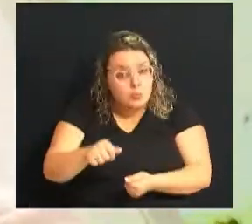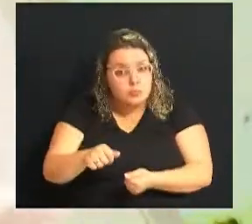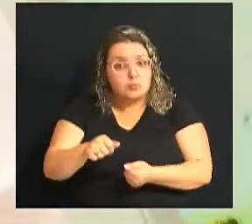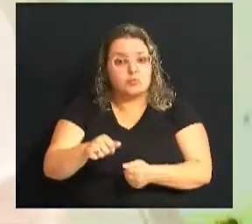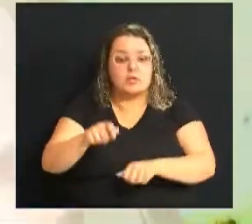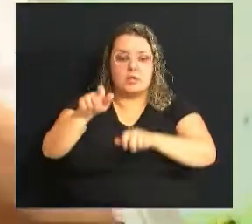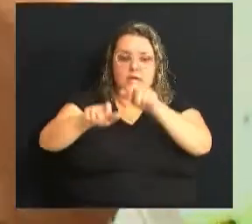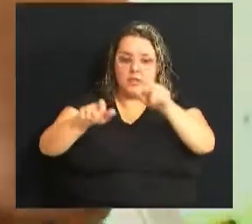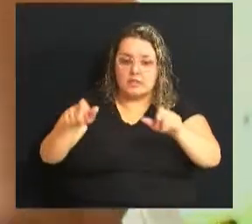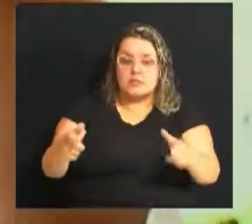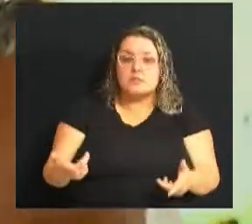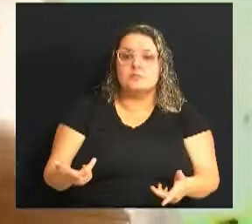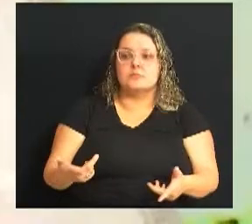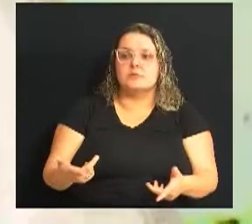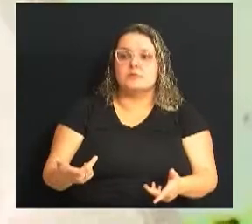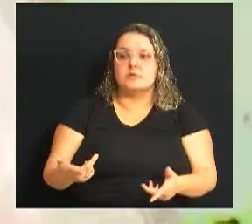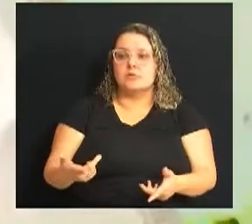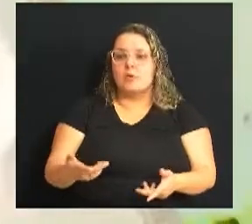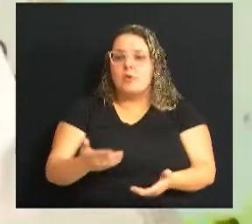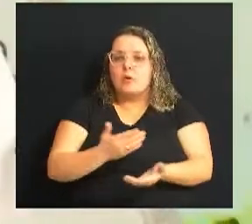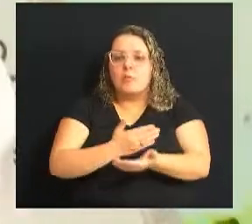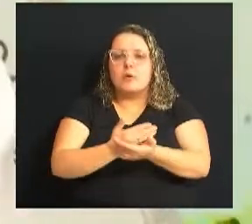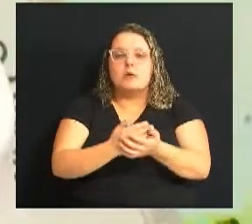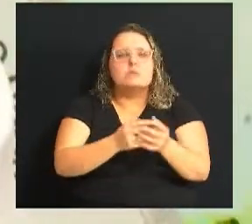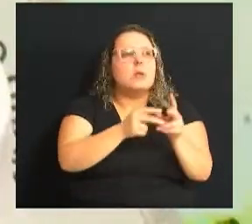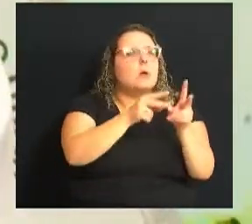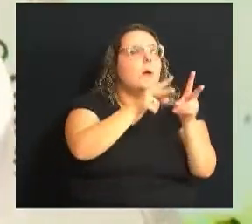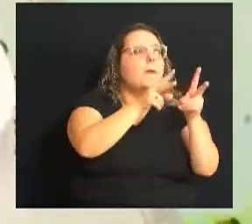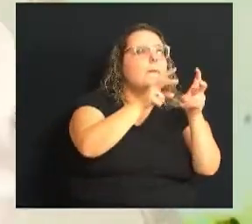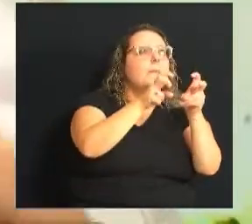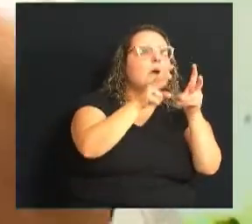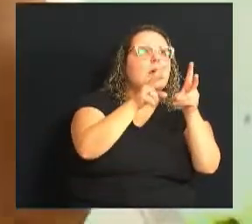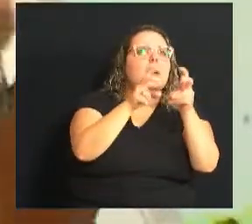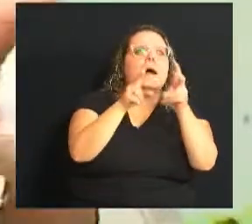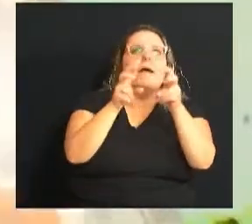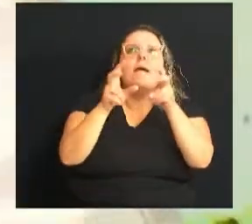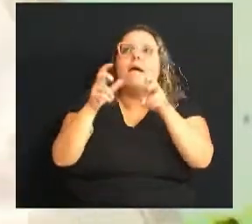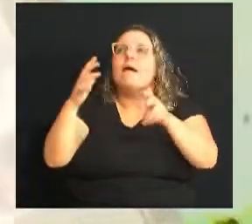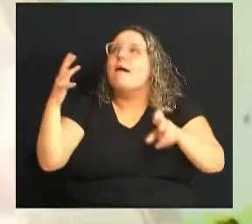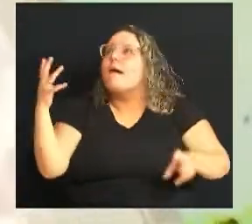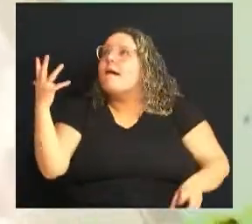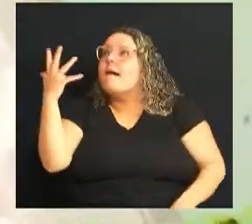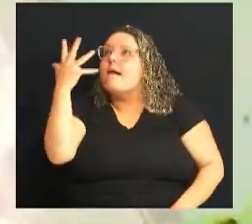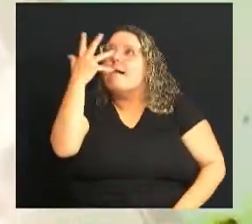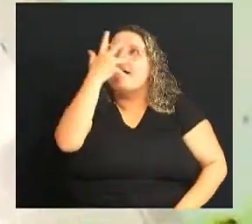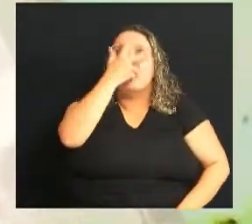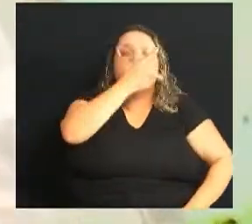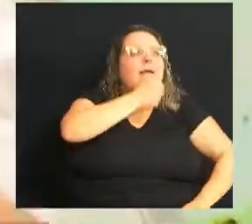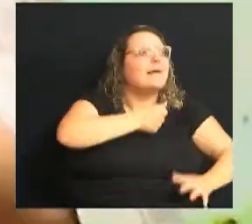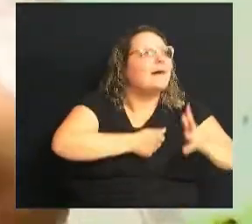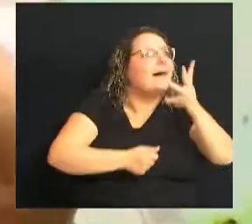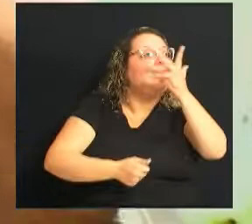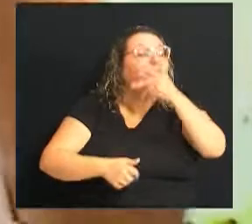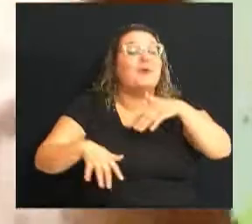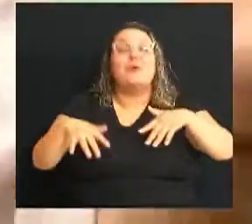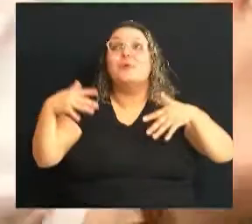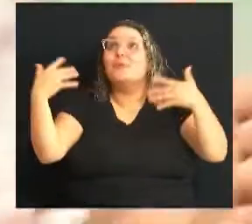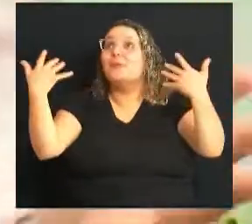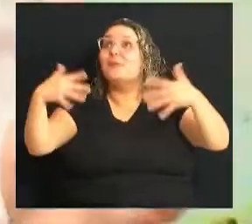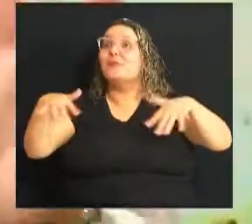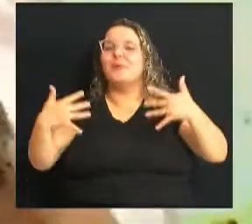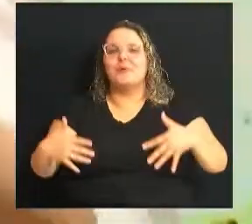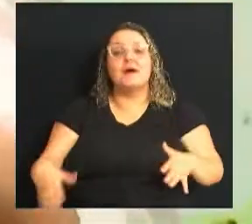pessoas passem a notar a beleza das árvores, né? Agora, com a entrada da primavera, a